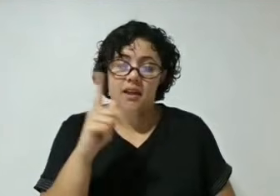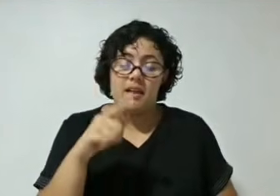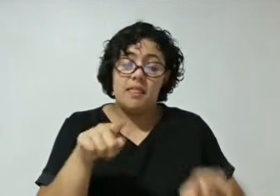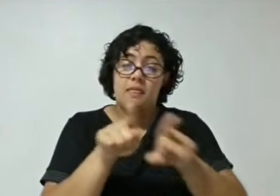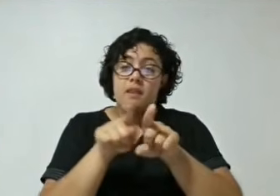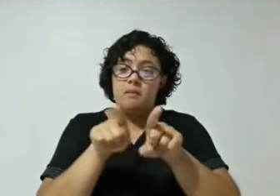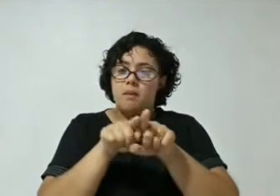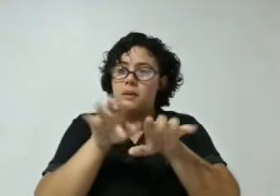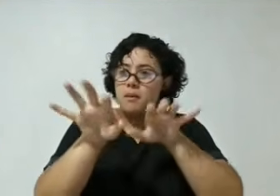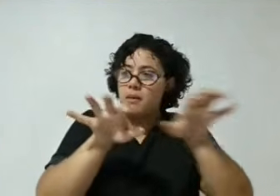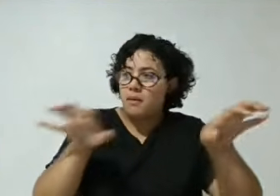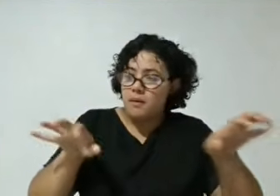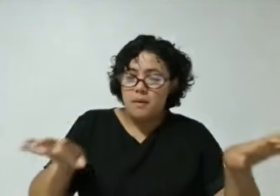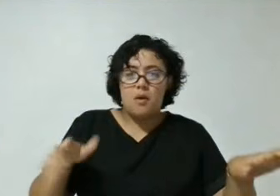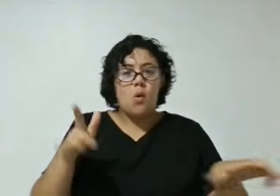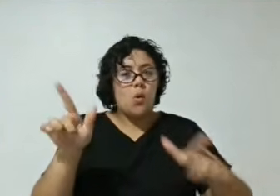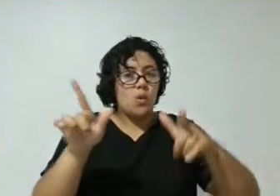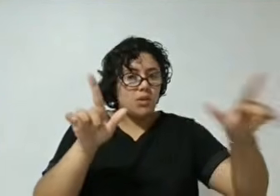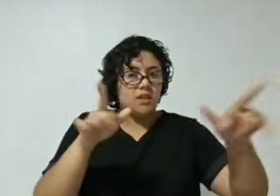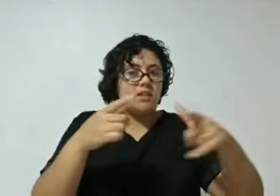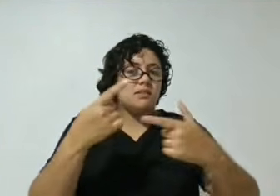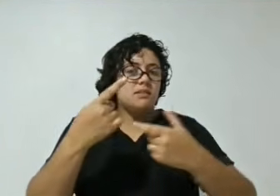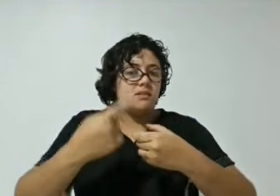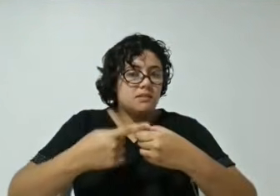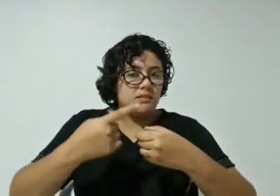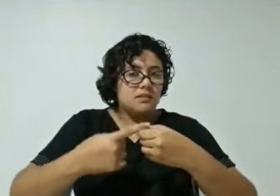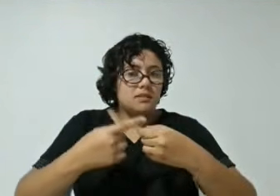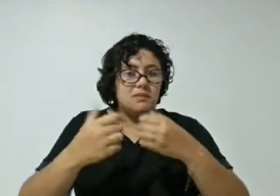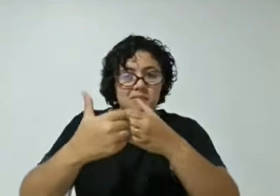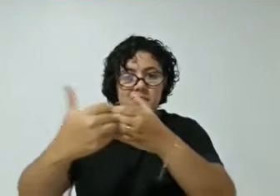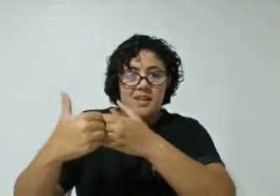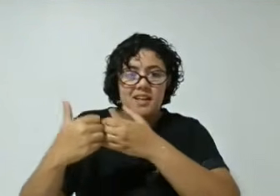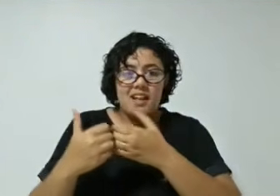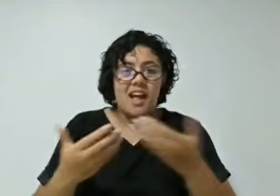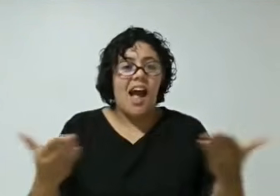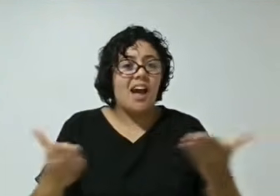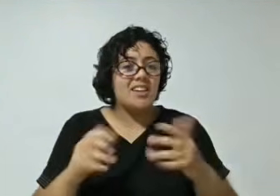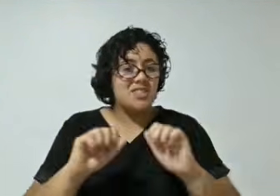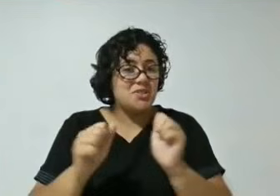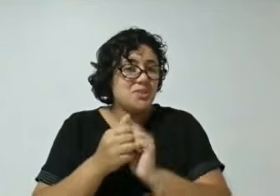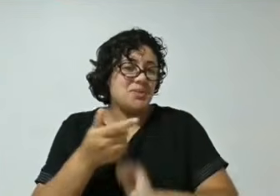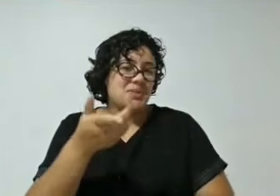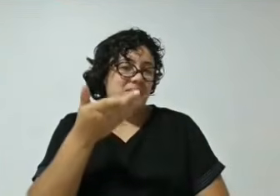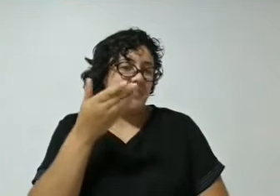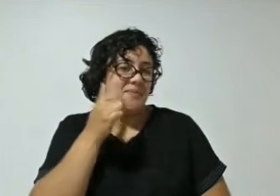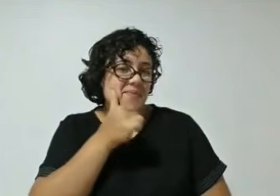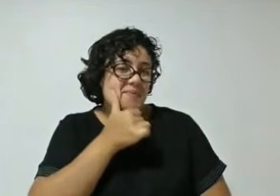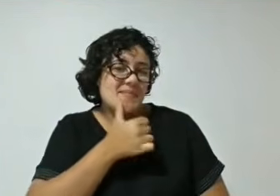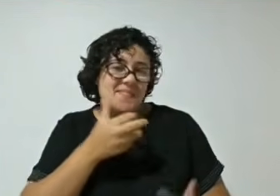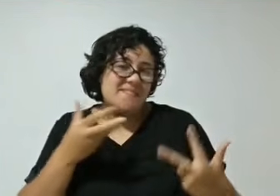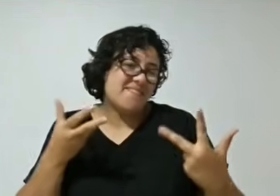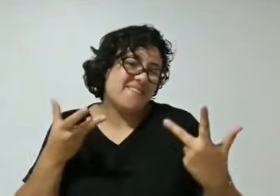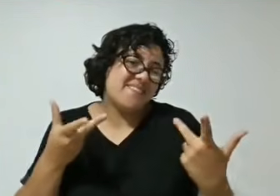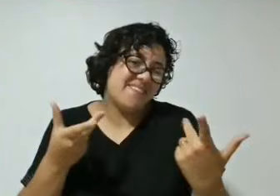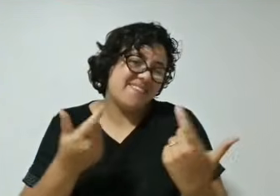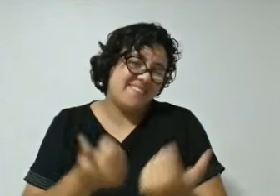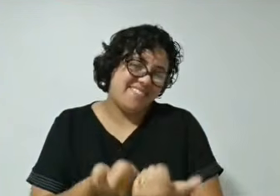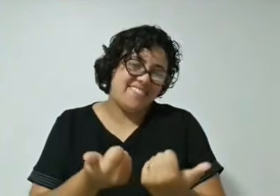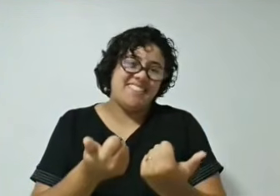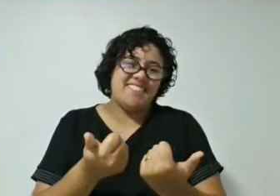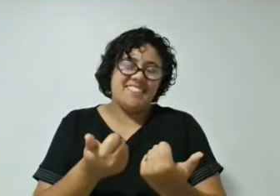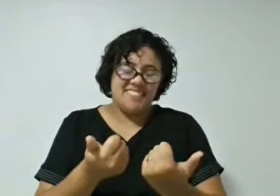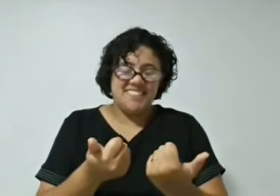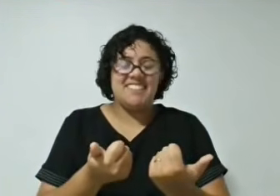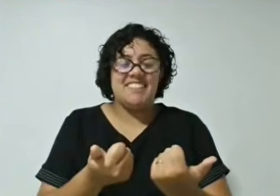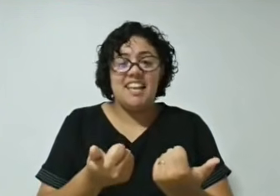também, porque atende também, está bem nos limites. E eu estou aqui com essa menina linda, maravilhosa, né? E eu quero saber